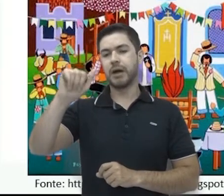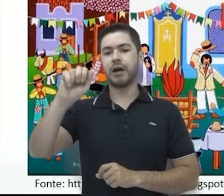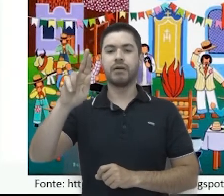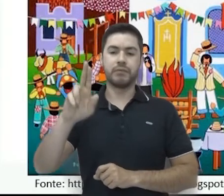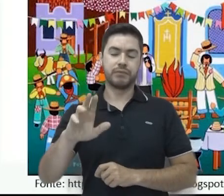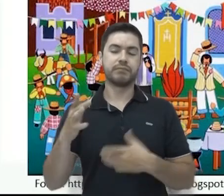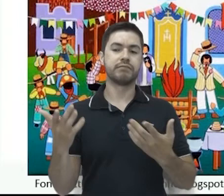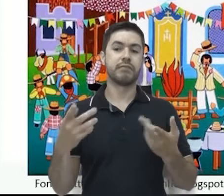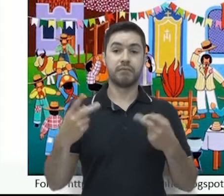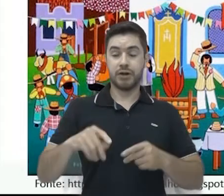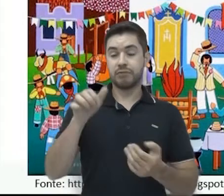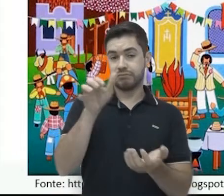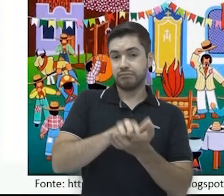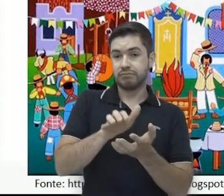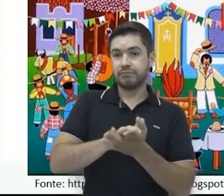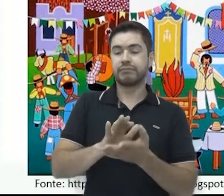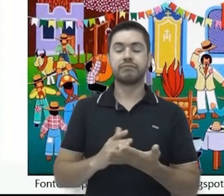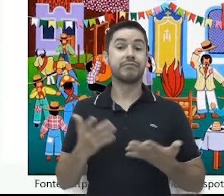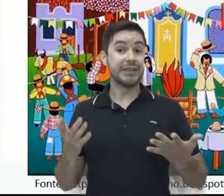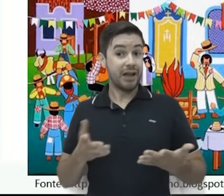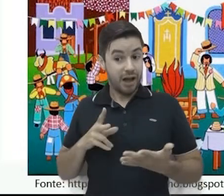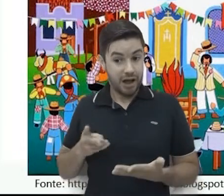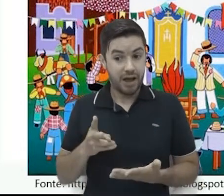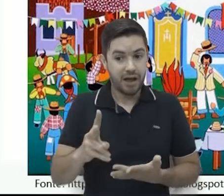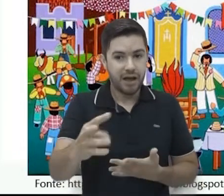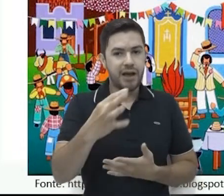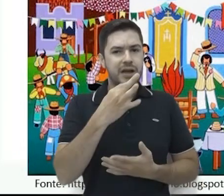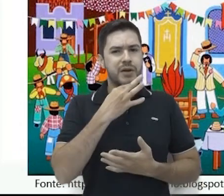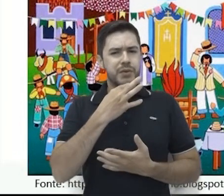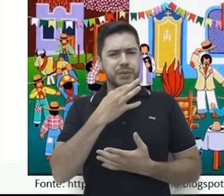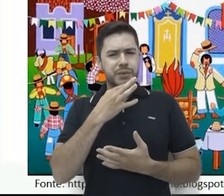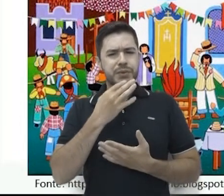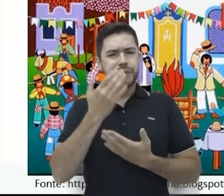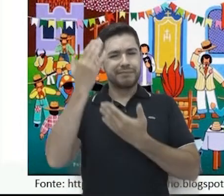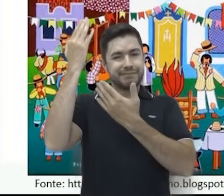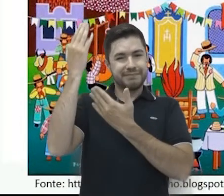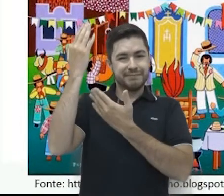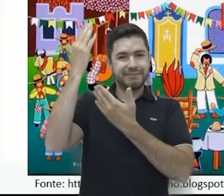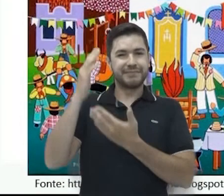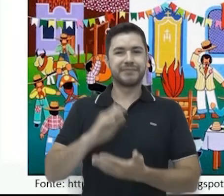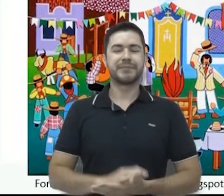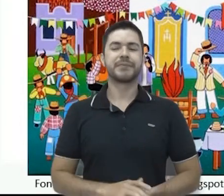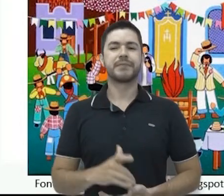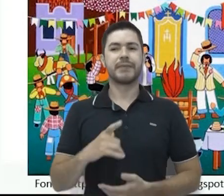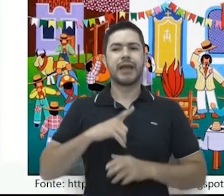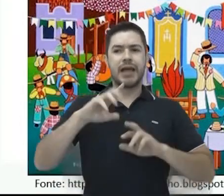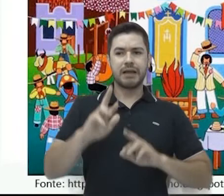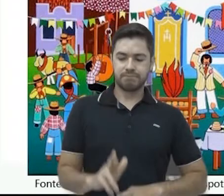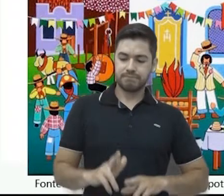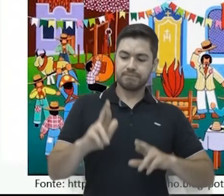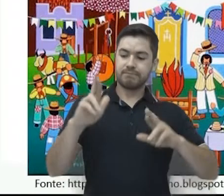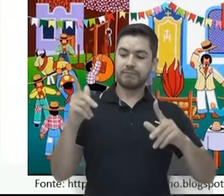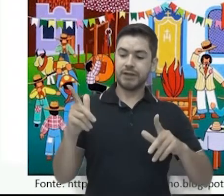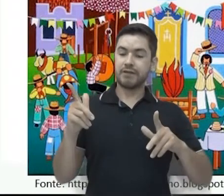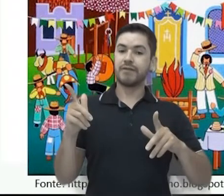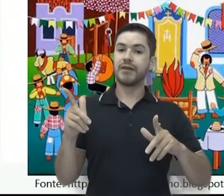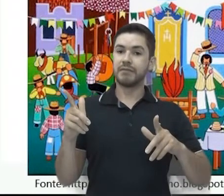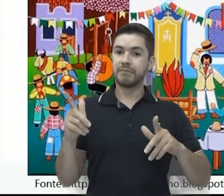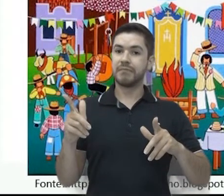E, continuando a nossa viagem sobre pintura, nós iremos ter uma diferenciação do que é